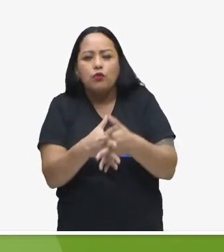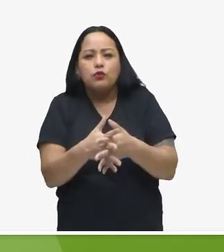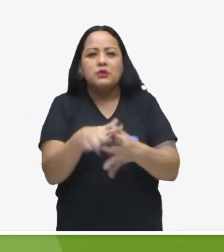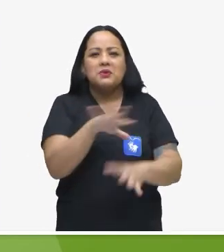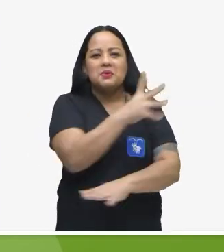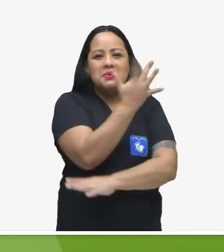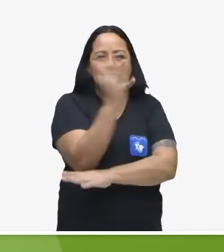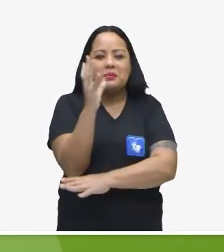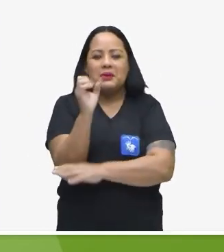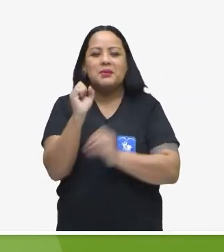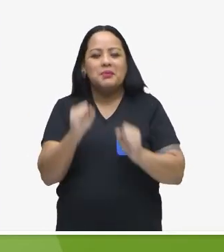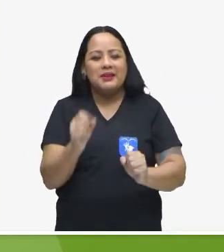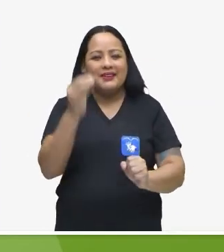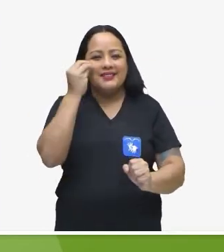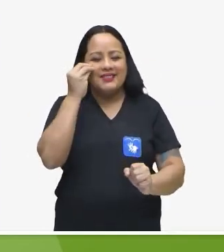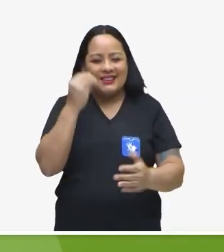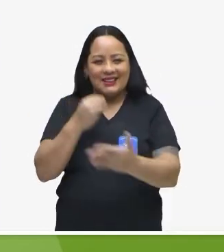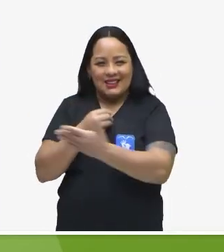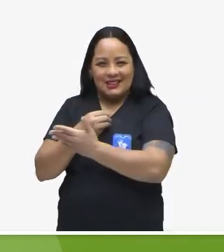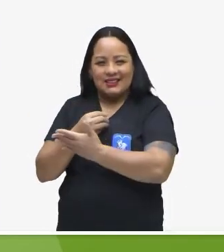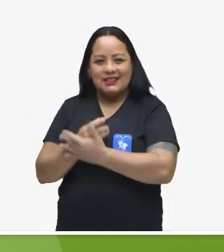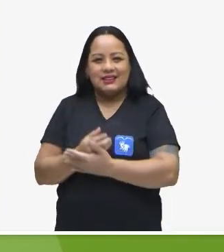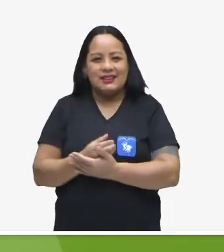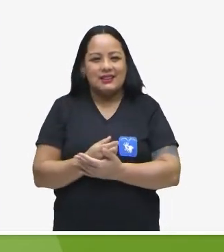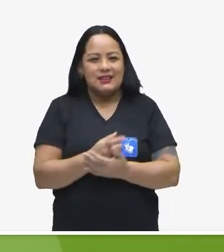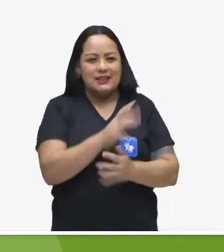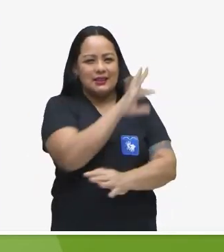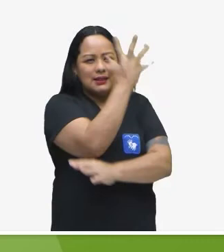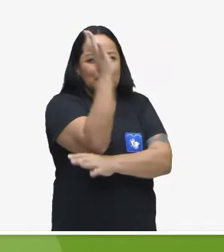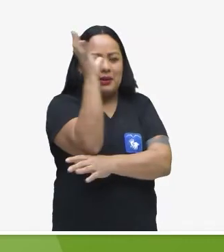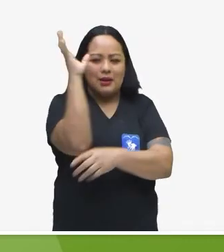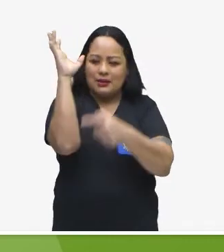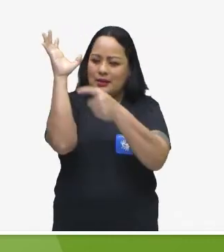Como vocês podem observar aqui, a orelha de pau, olha só.